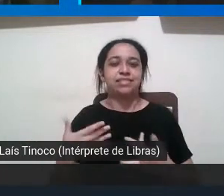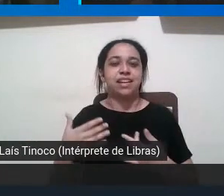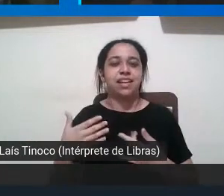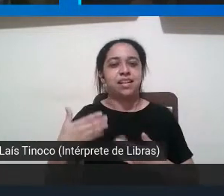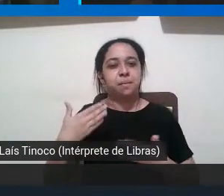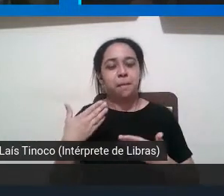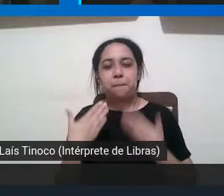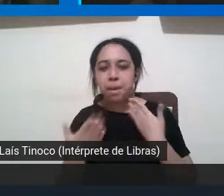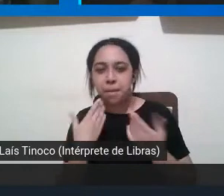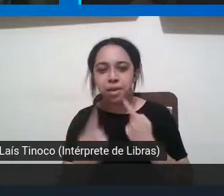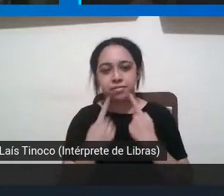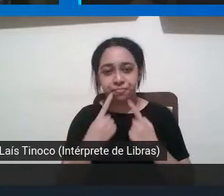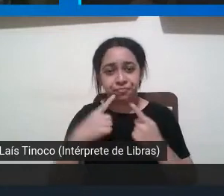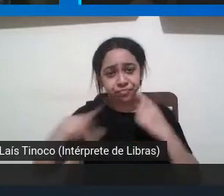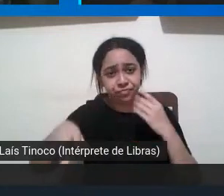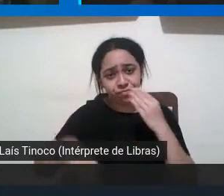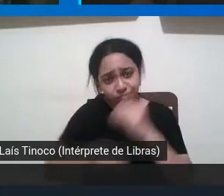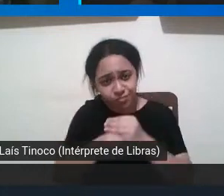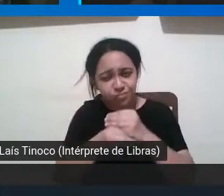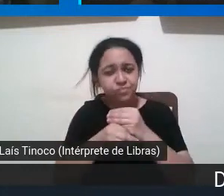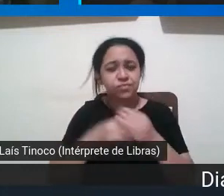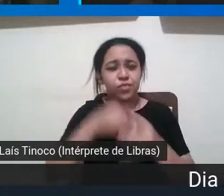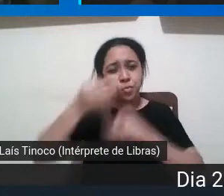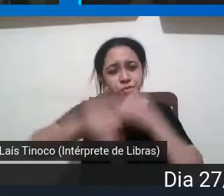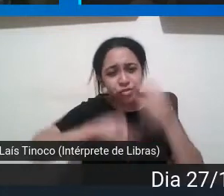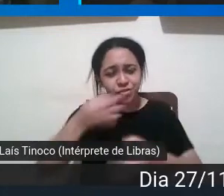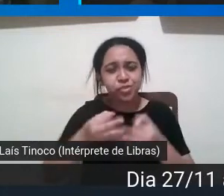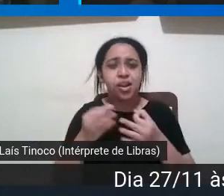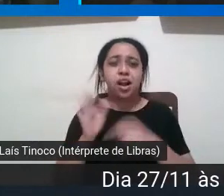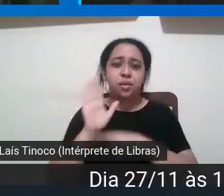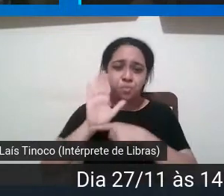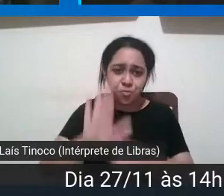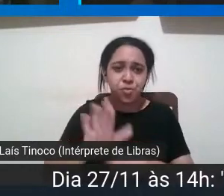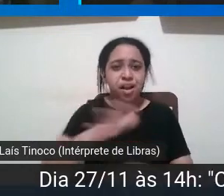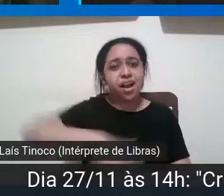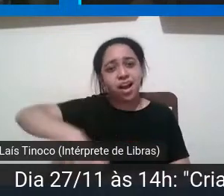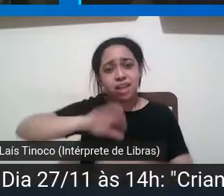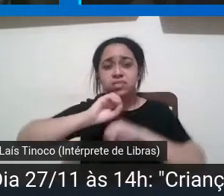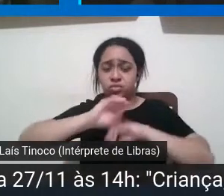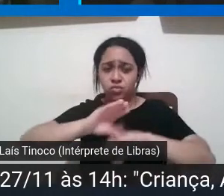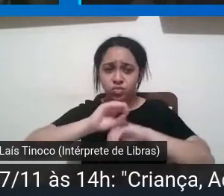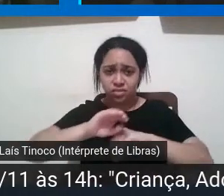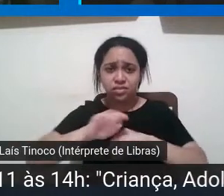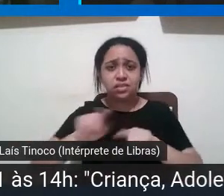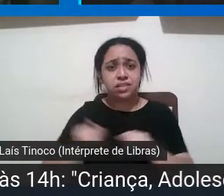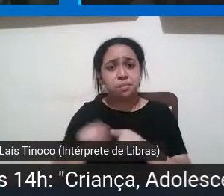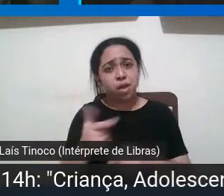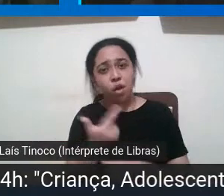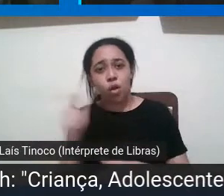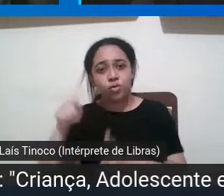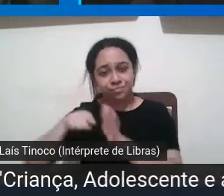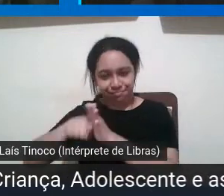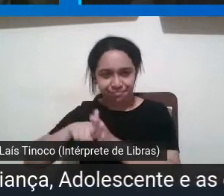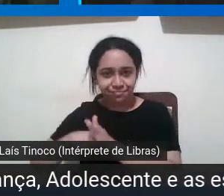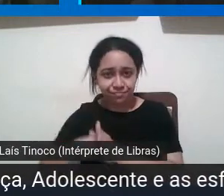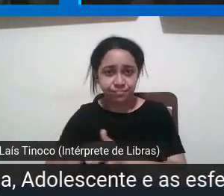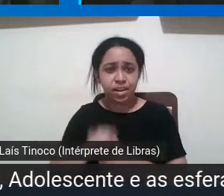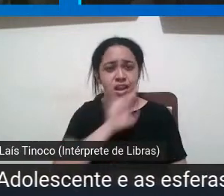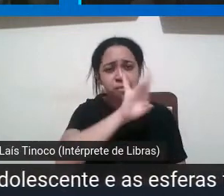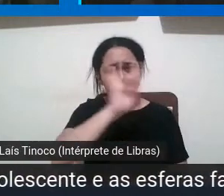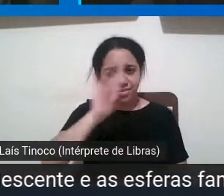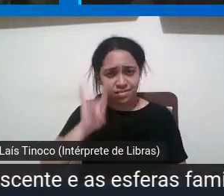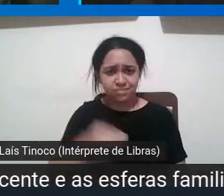contribuições para o meio da educação e tantos outros trabalhos também gostaria de agradecer a presença de cada um daqui